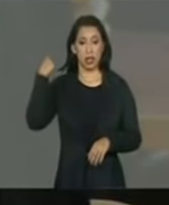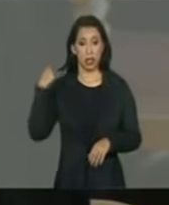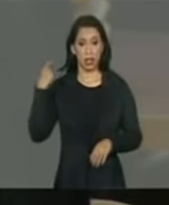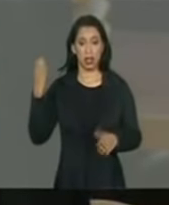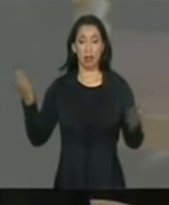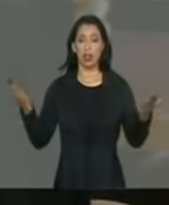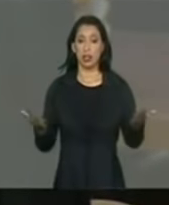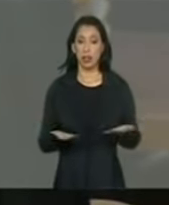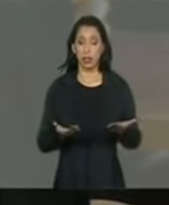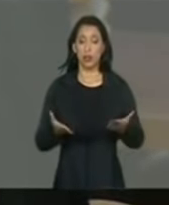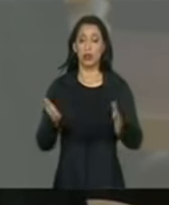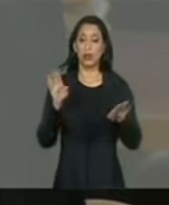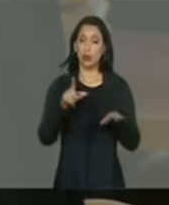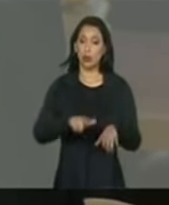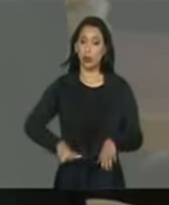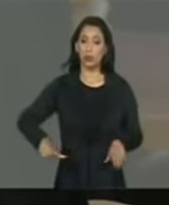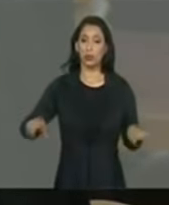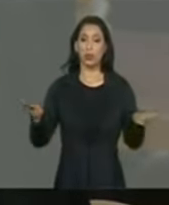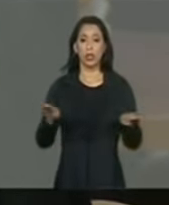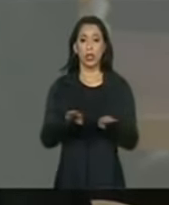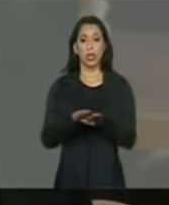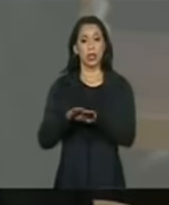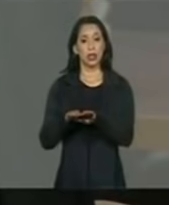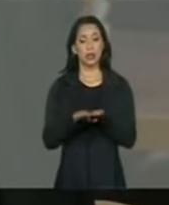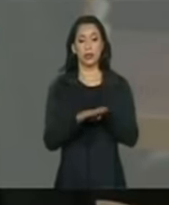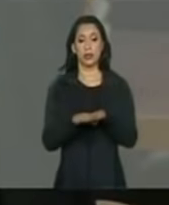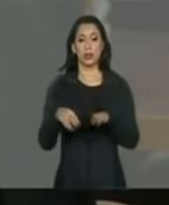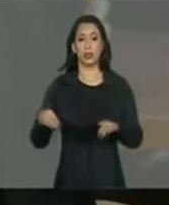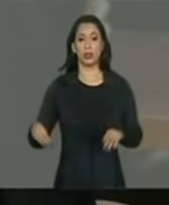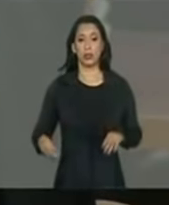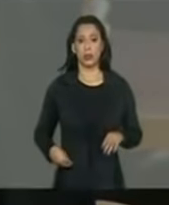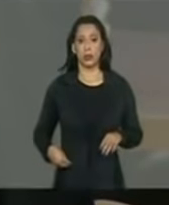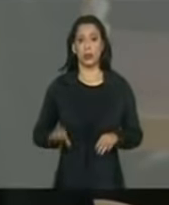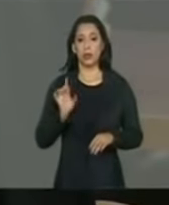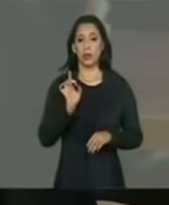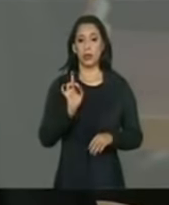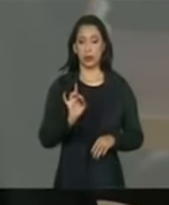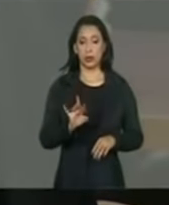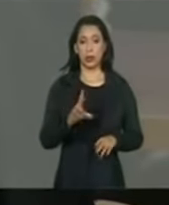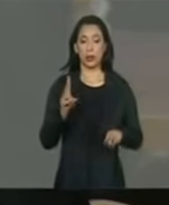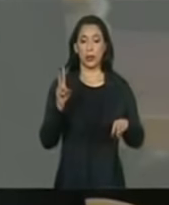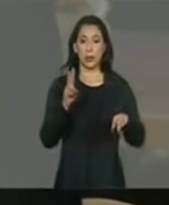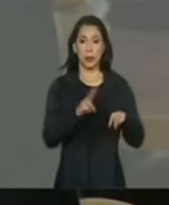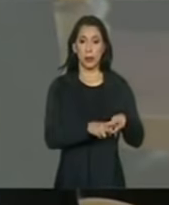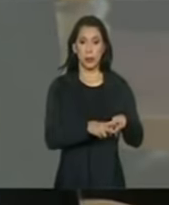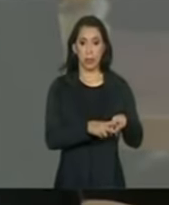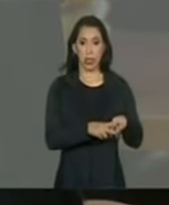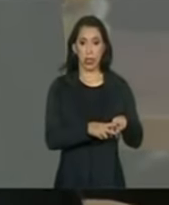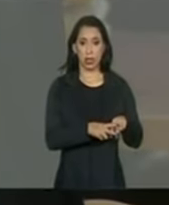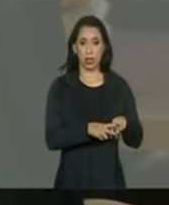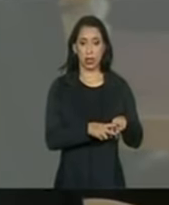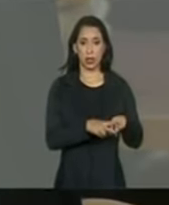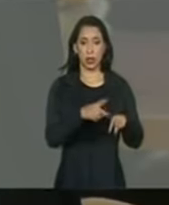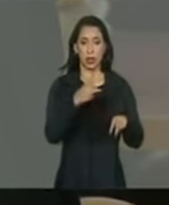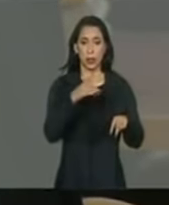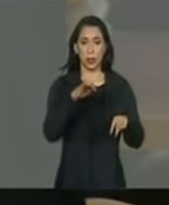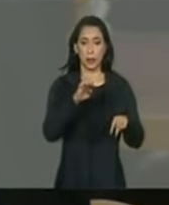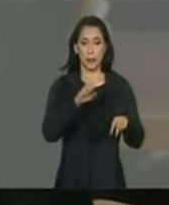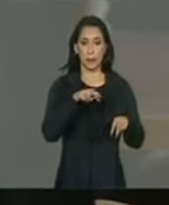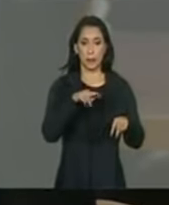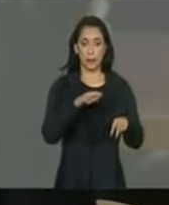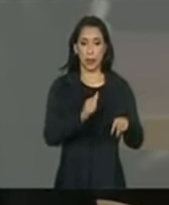harmônicas somente a culpa e portanto prisão com execução da pena com o